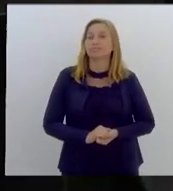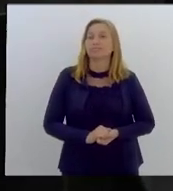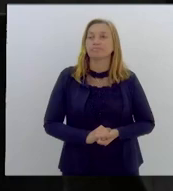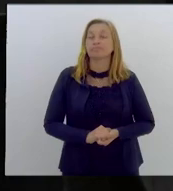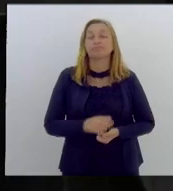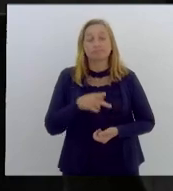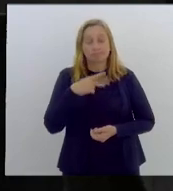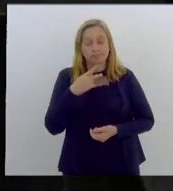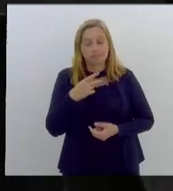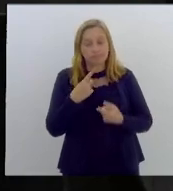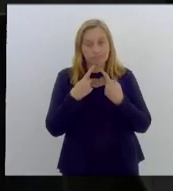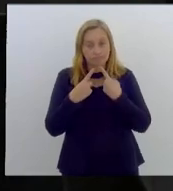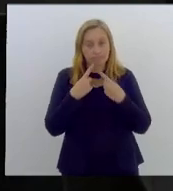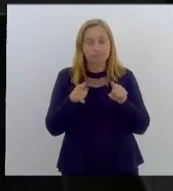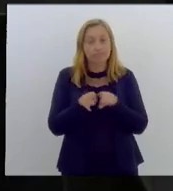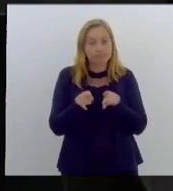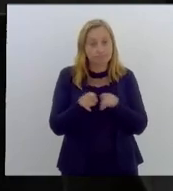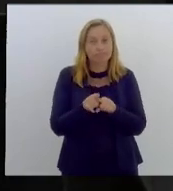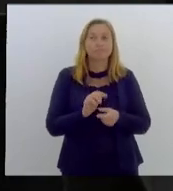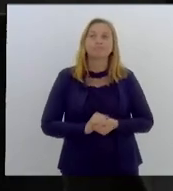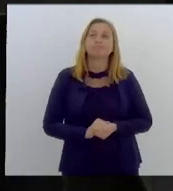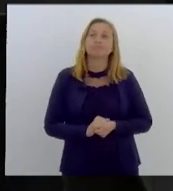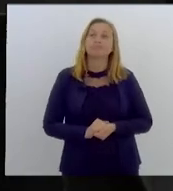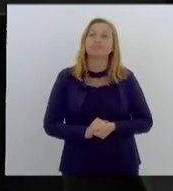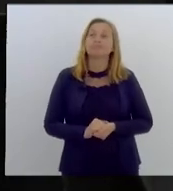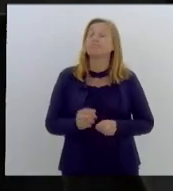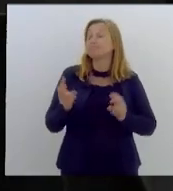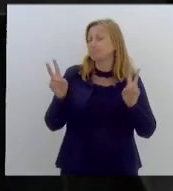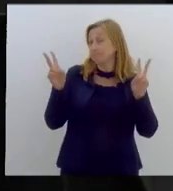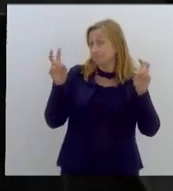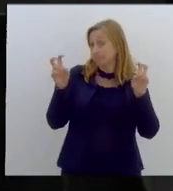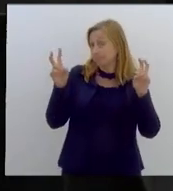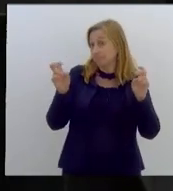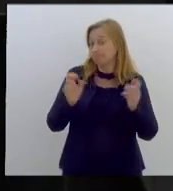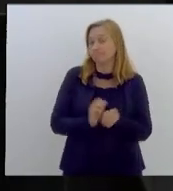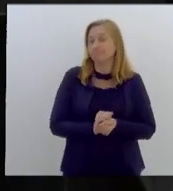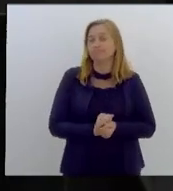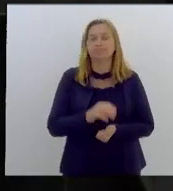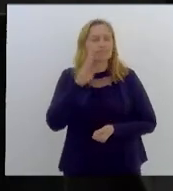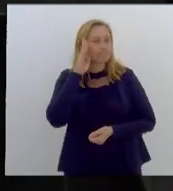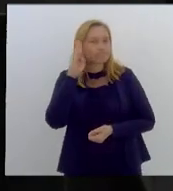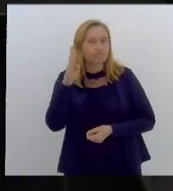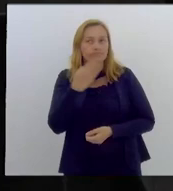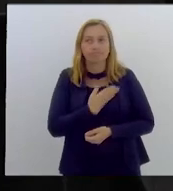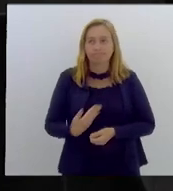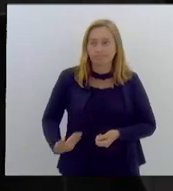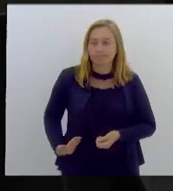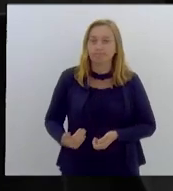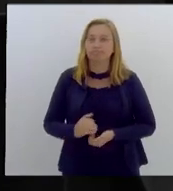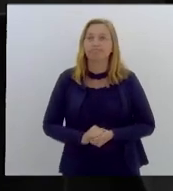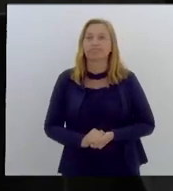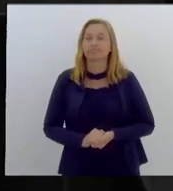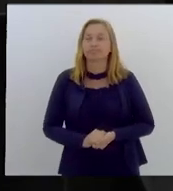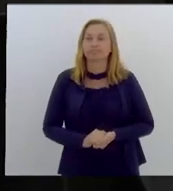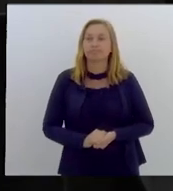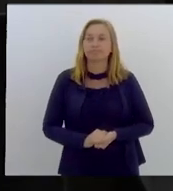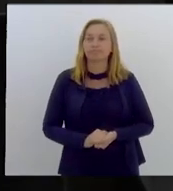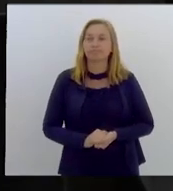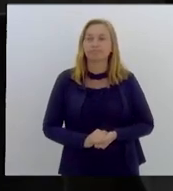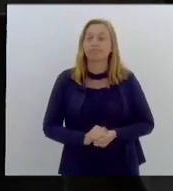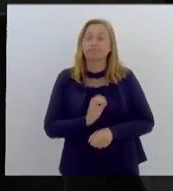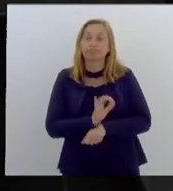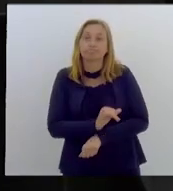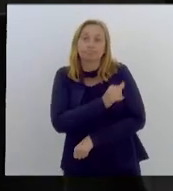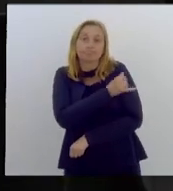Mas eu quero também debater a questão das prioridades do governo. O Estado do